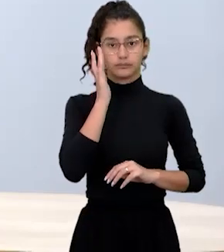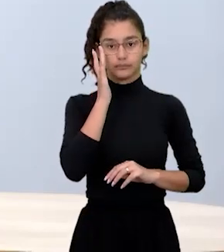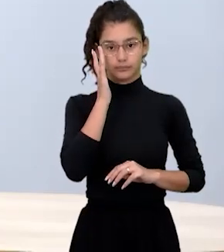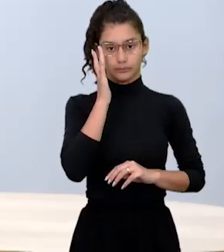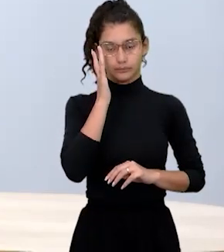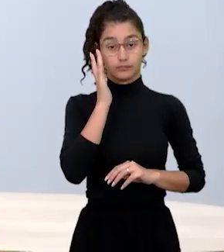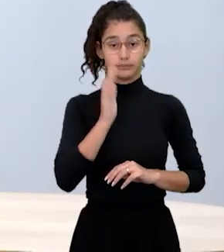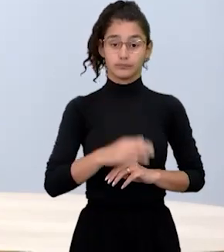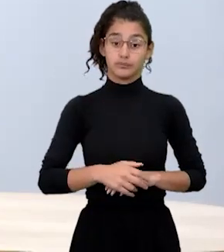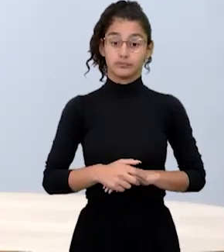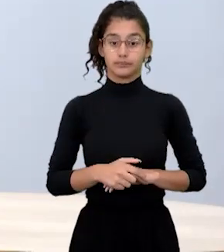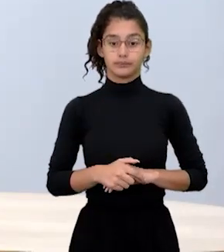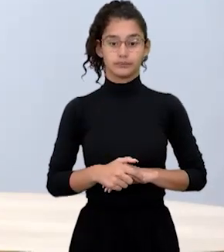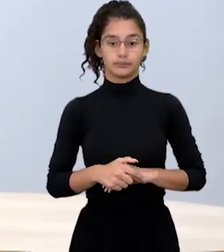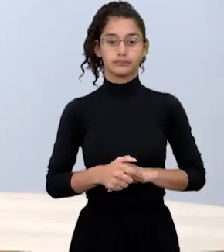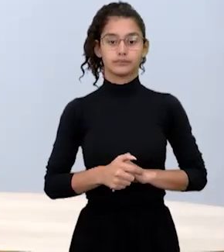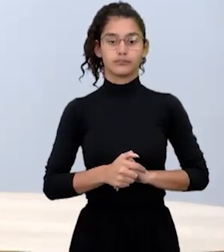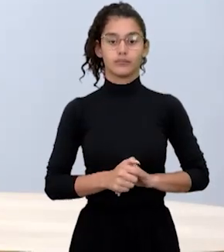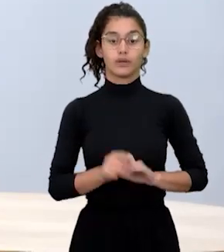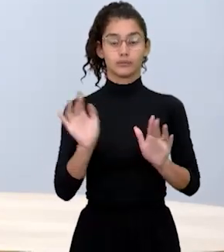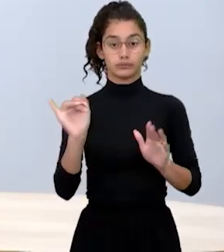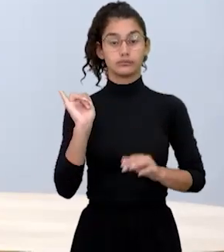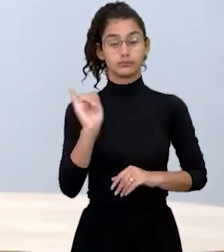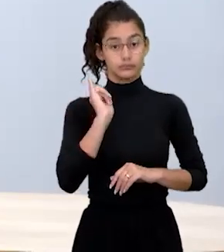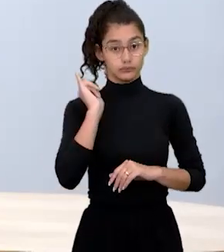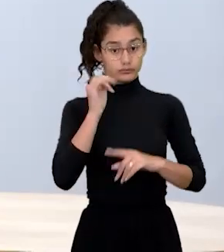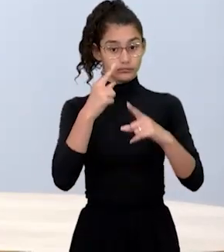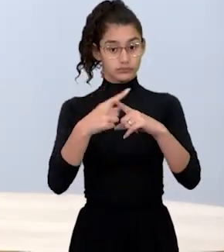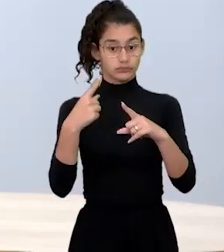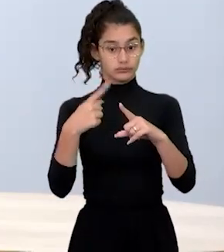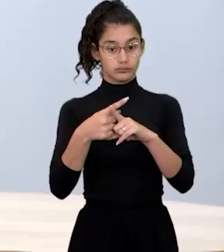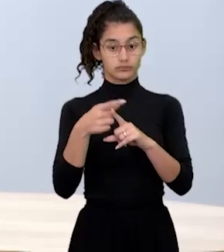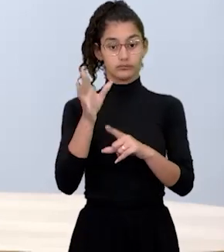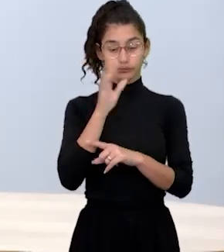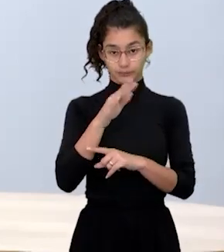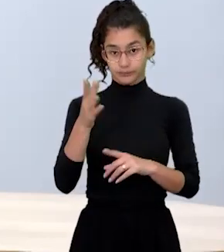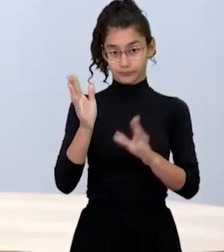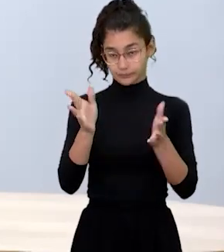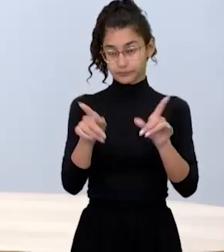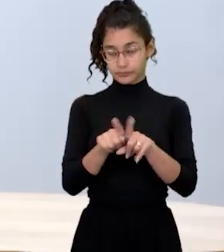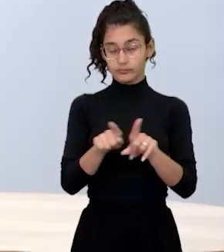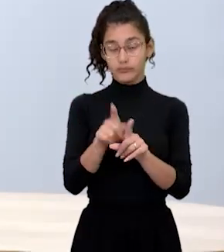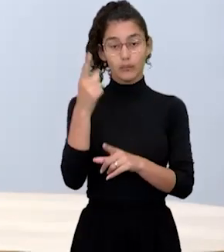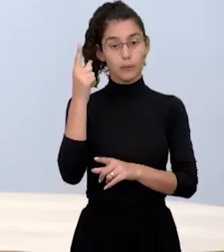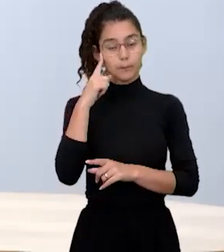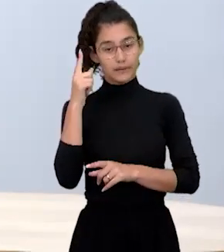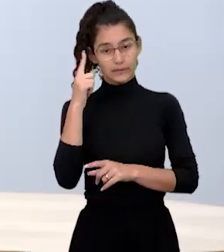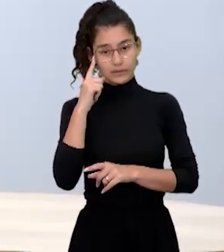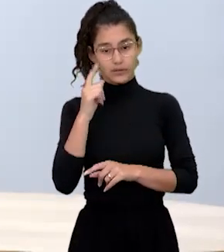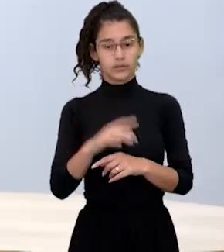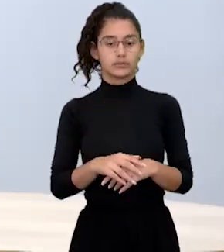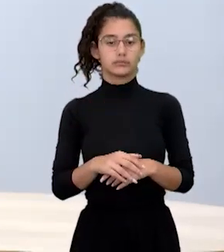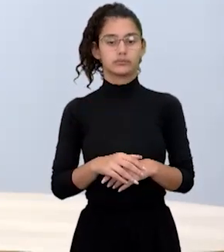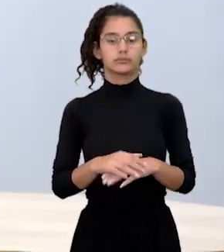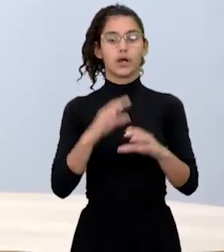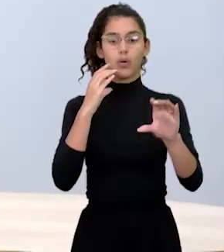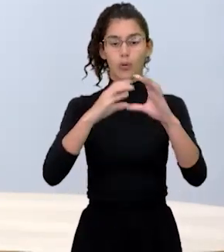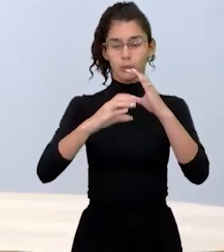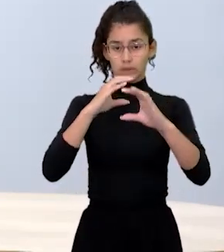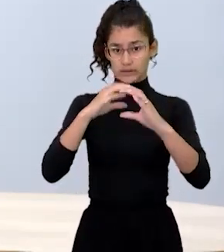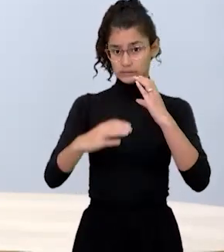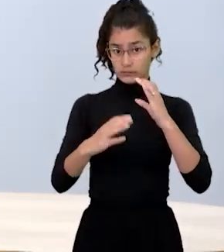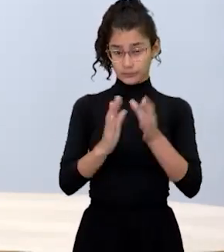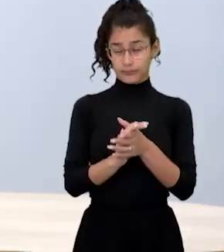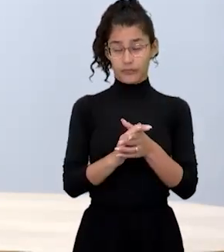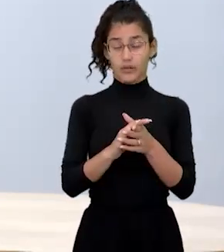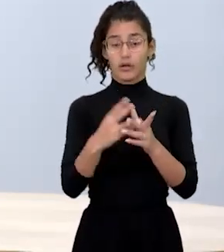edição. Que é muito importante, porque eu vou falar leigamente agora, mas eu vou pensar na comunicação.